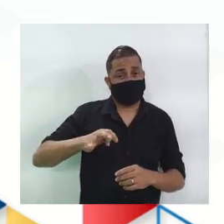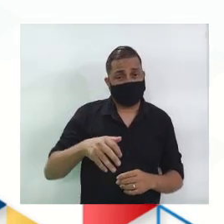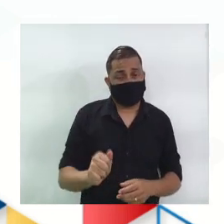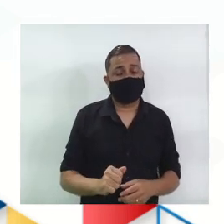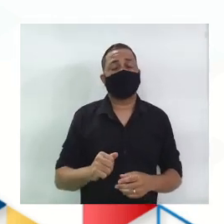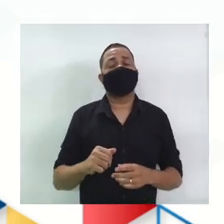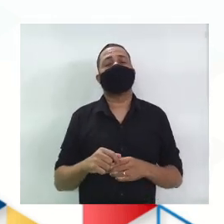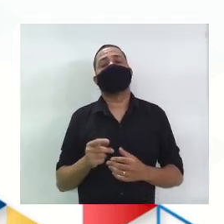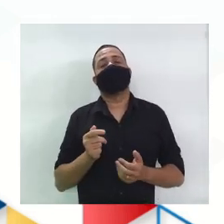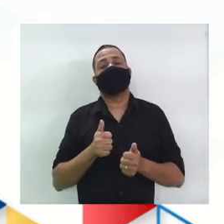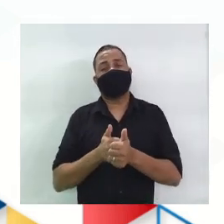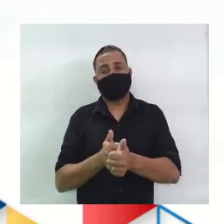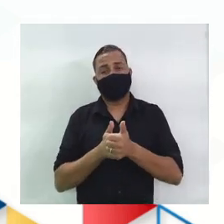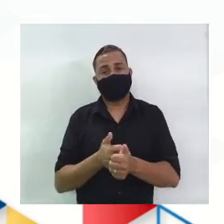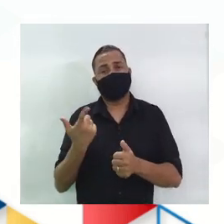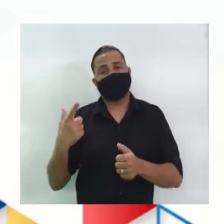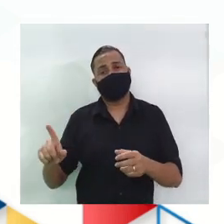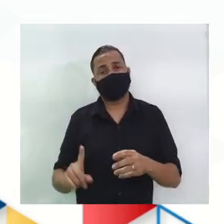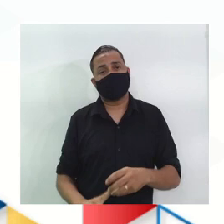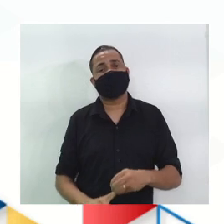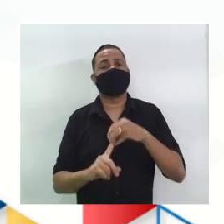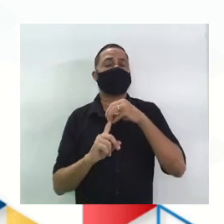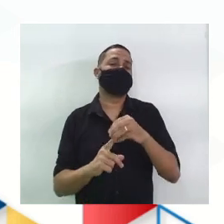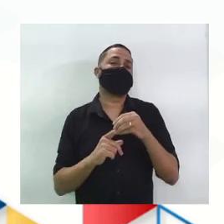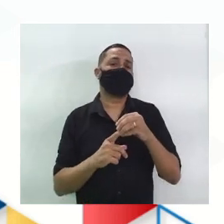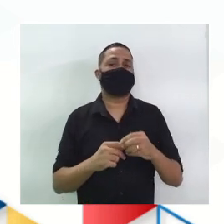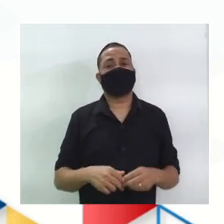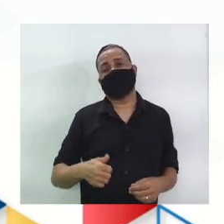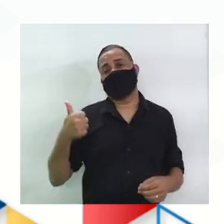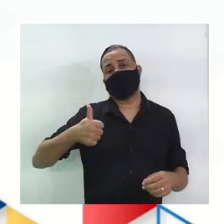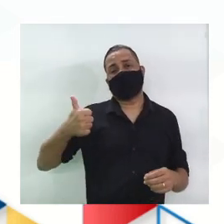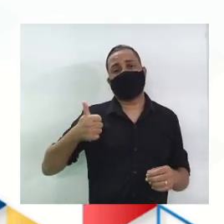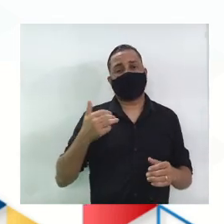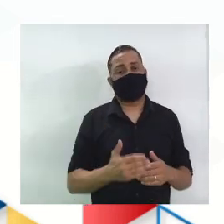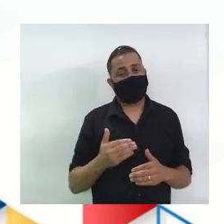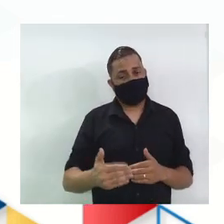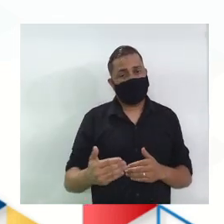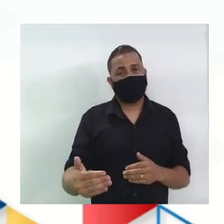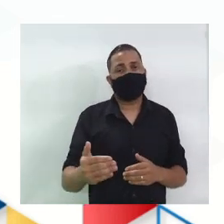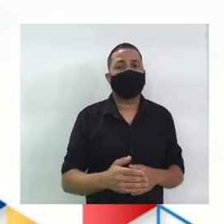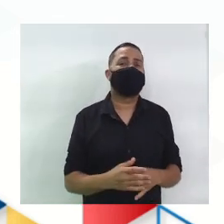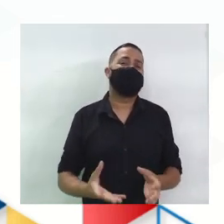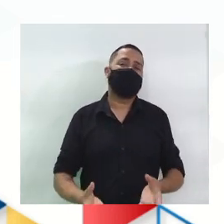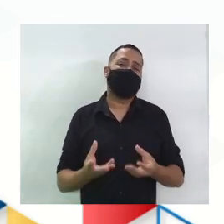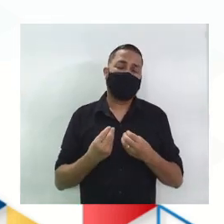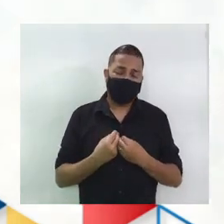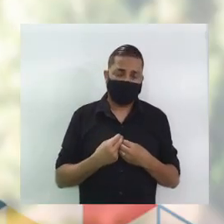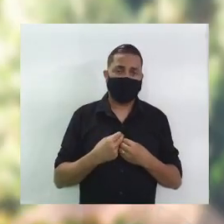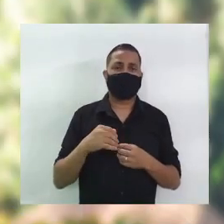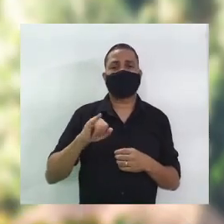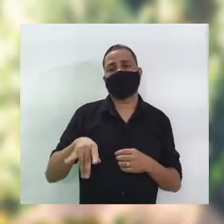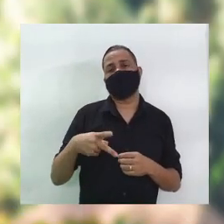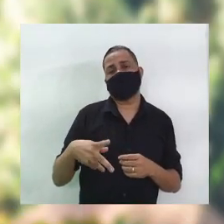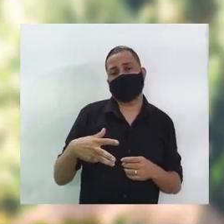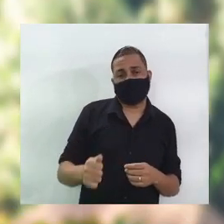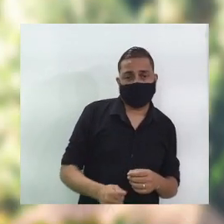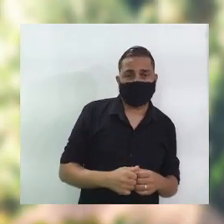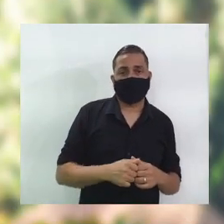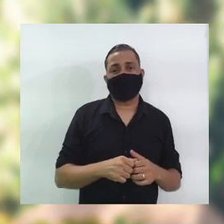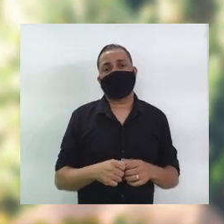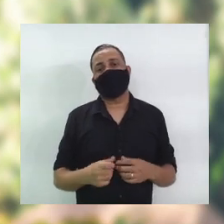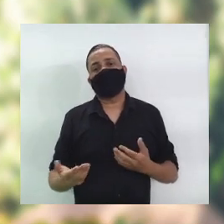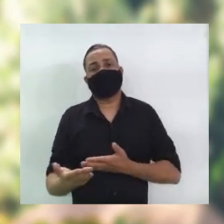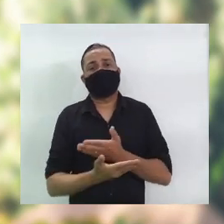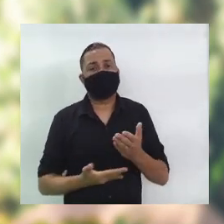seguir outros princípios. Esse é o primeiro passo, que ele vai receber o japamala. Vejam só